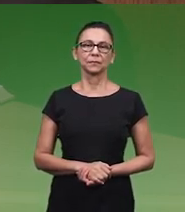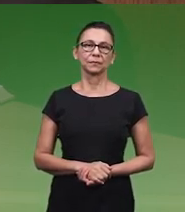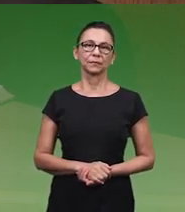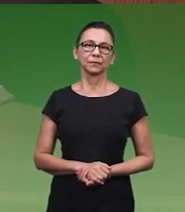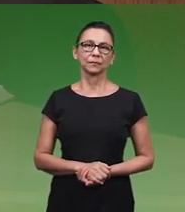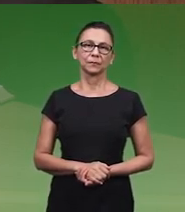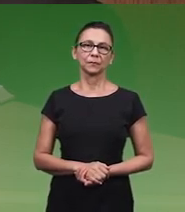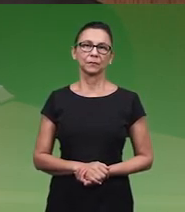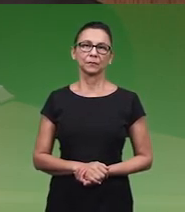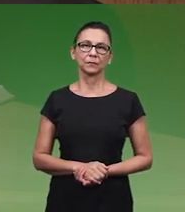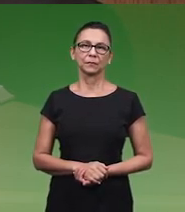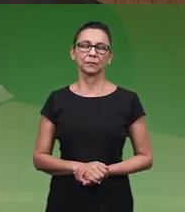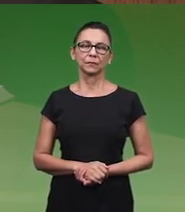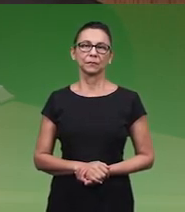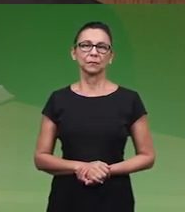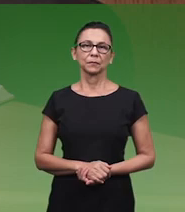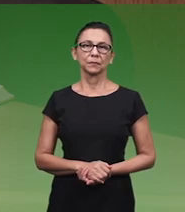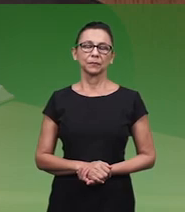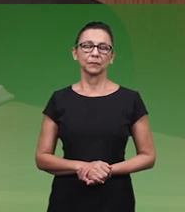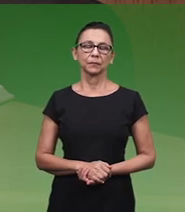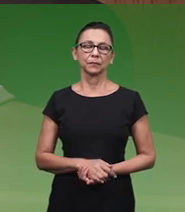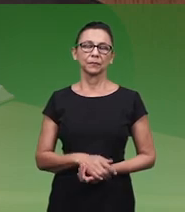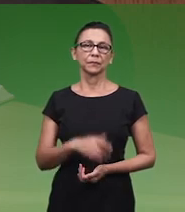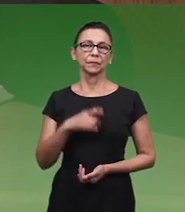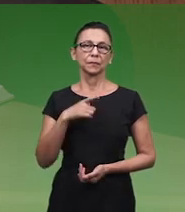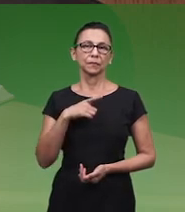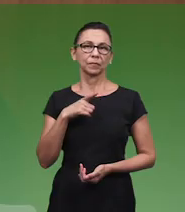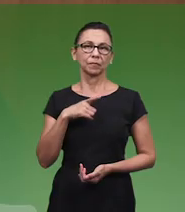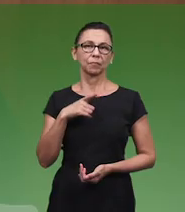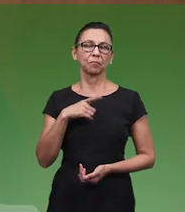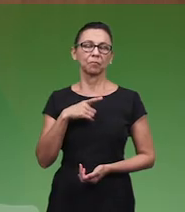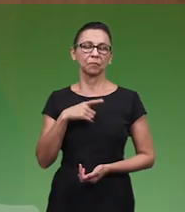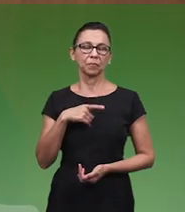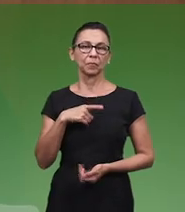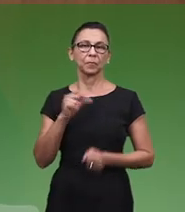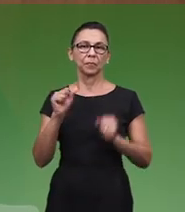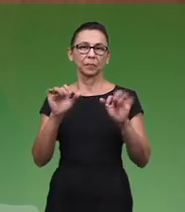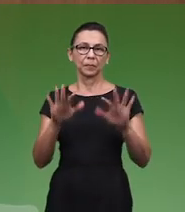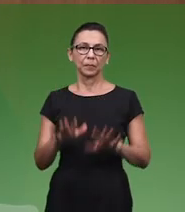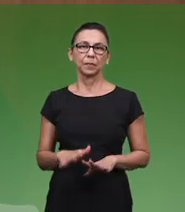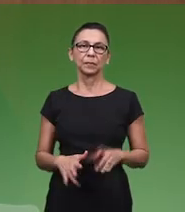tem muitas bênçãos a conquistar.